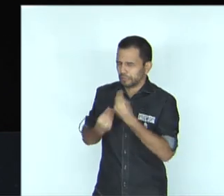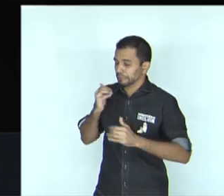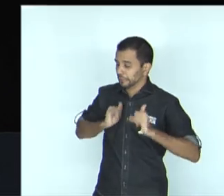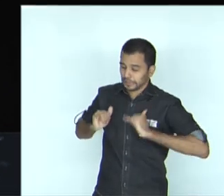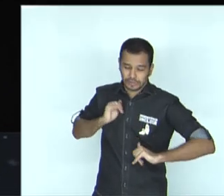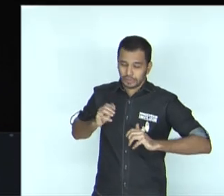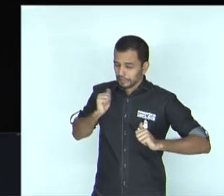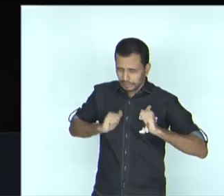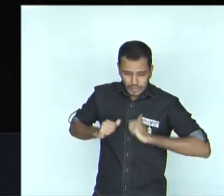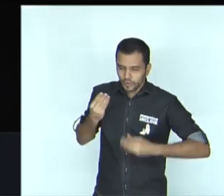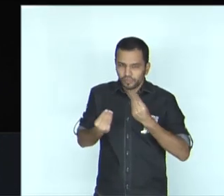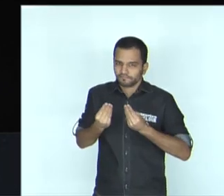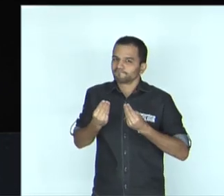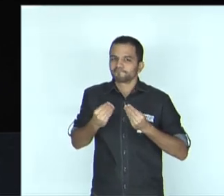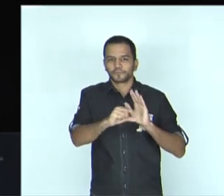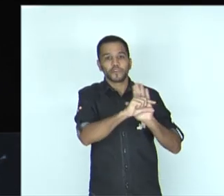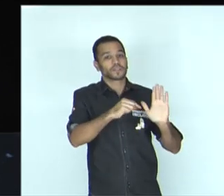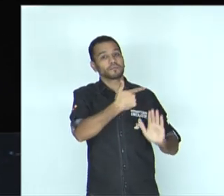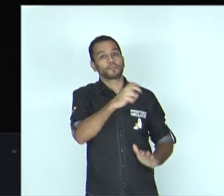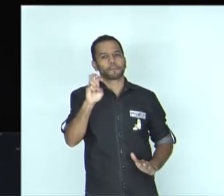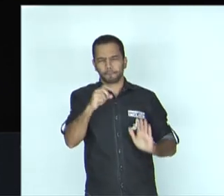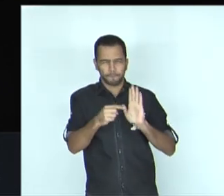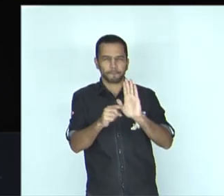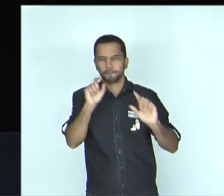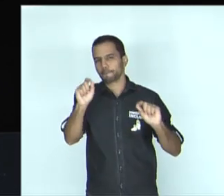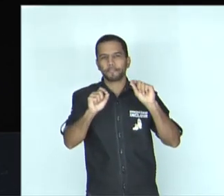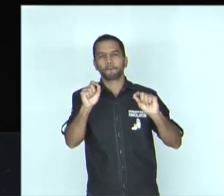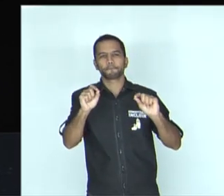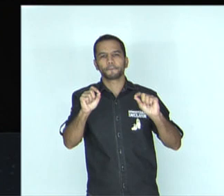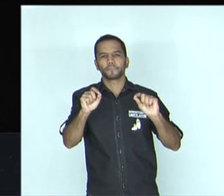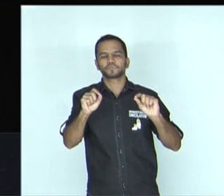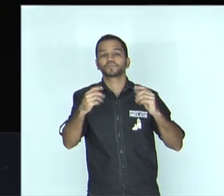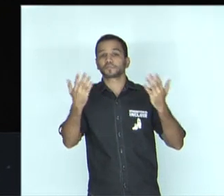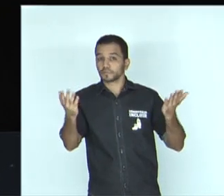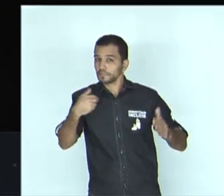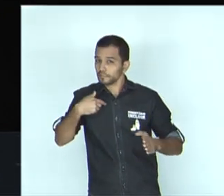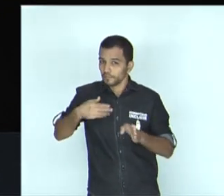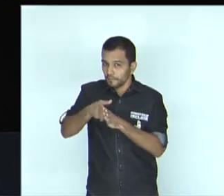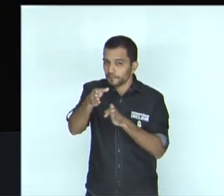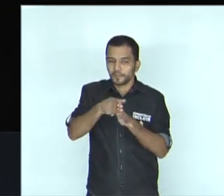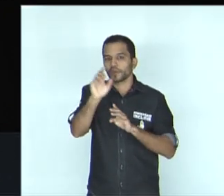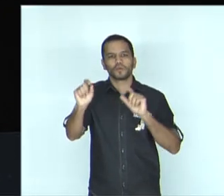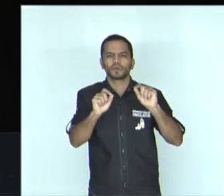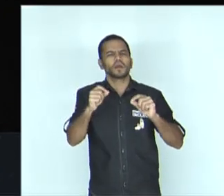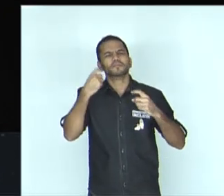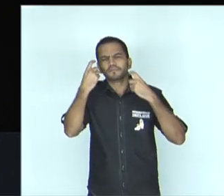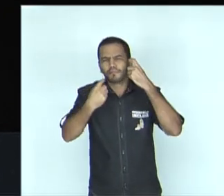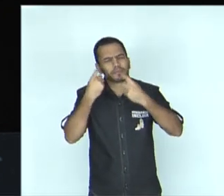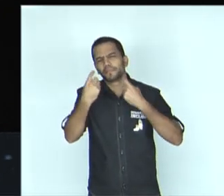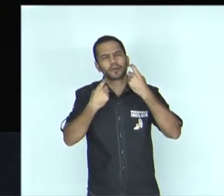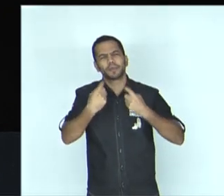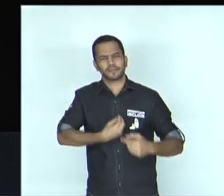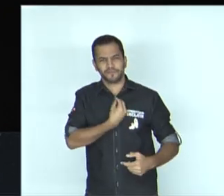25. O versículo 25 vai dizer para a gente assim, olha. Portanto, eu lhes digo, não se preocupem com a sua